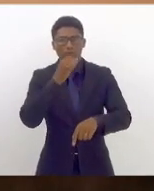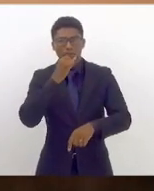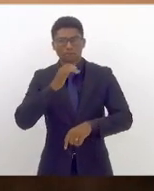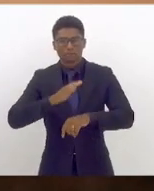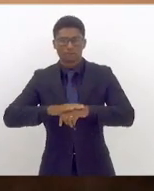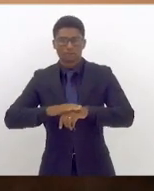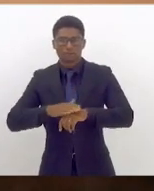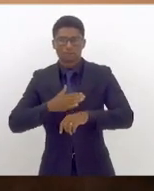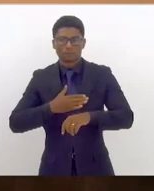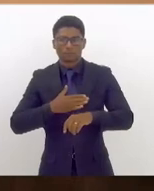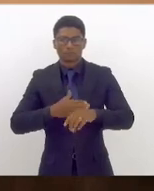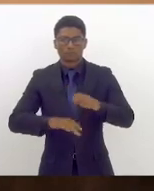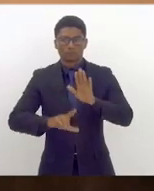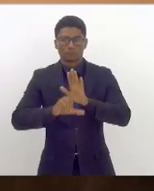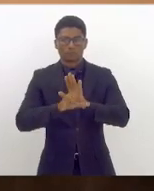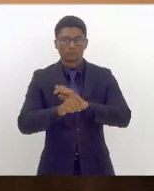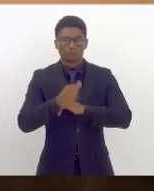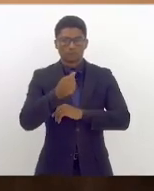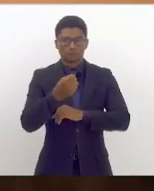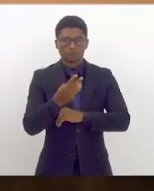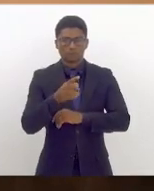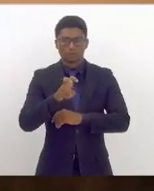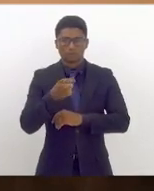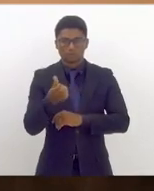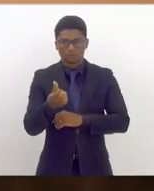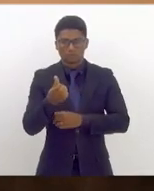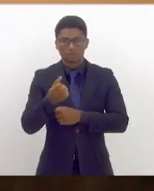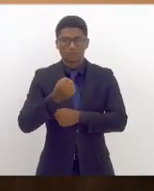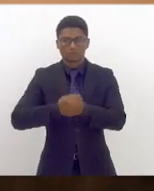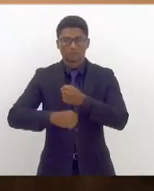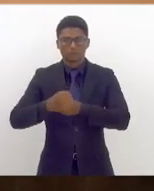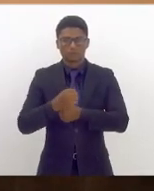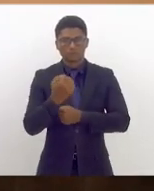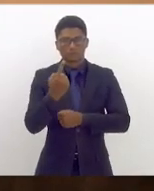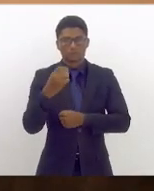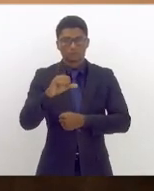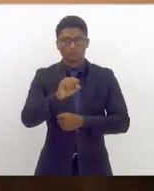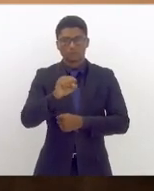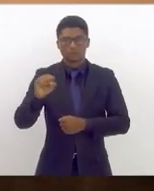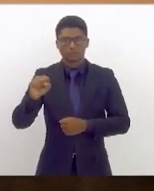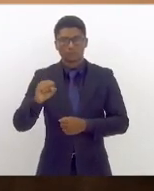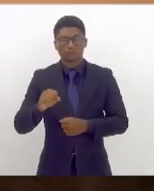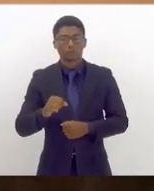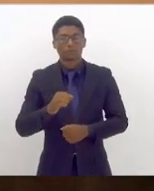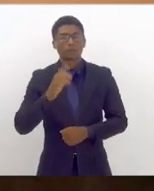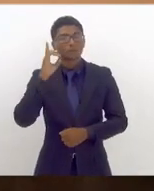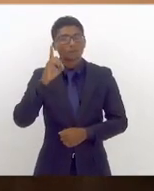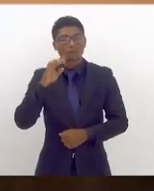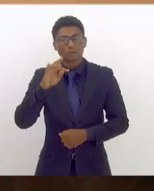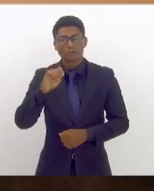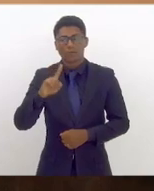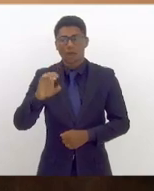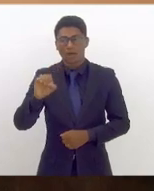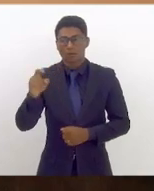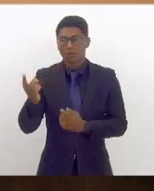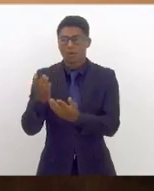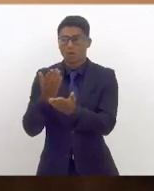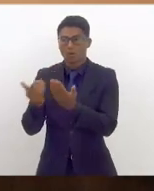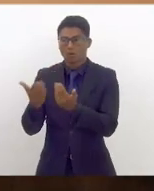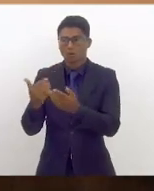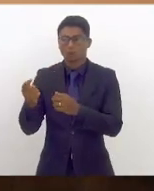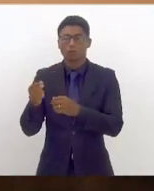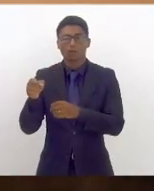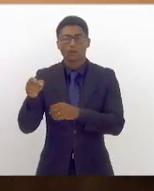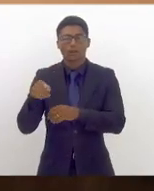356 de 88 e o deputado Thiago Pampulha conversou comigo adotou algumas sugestões que eu dei mas